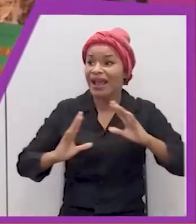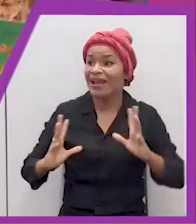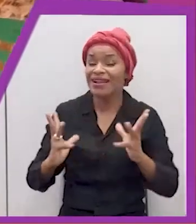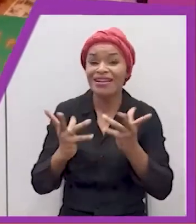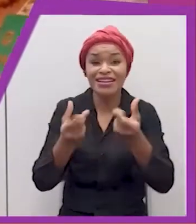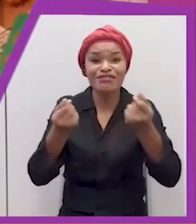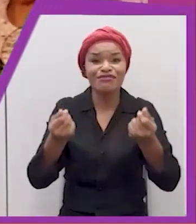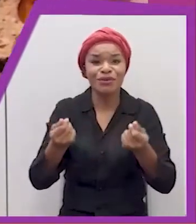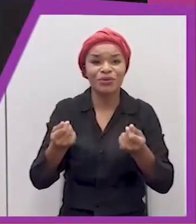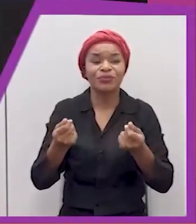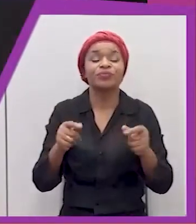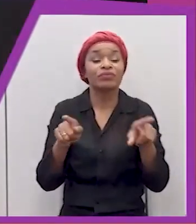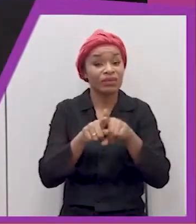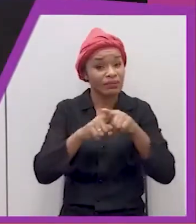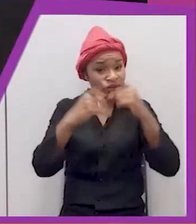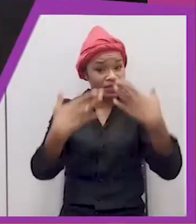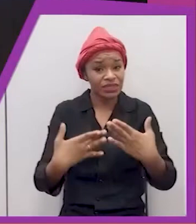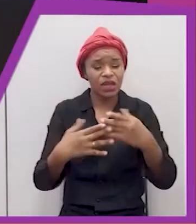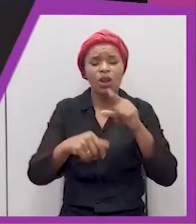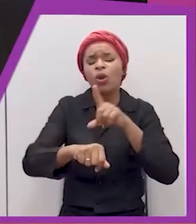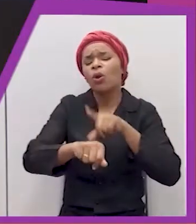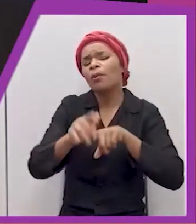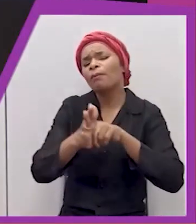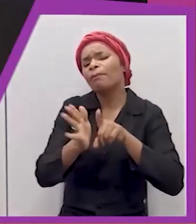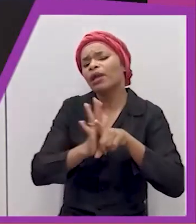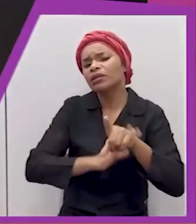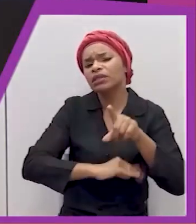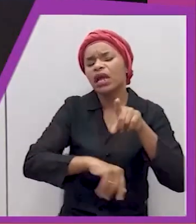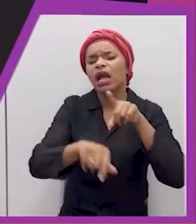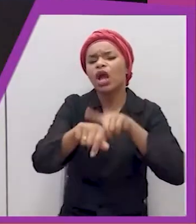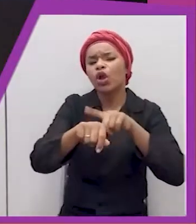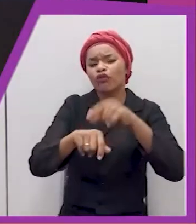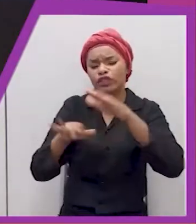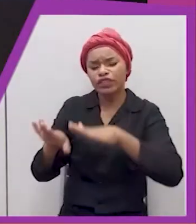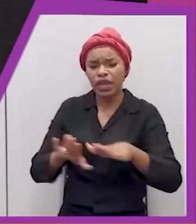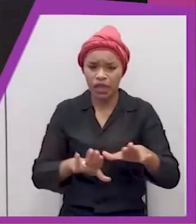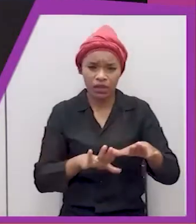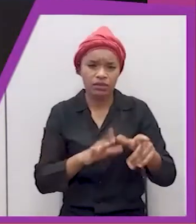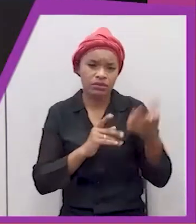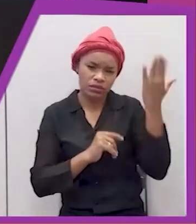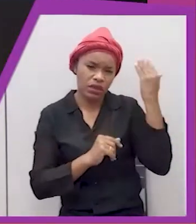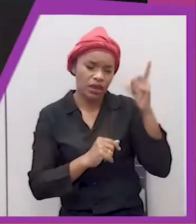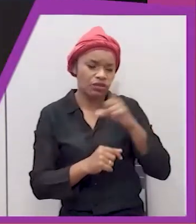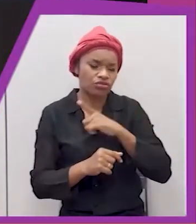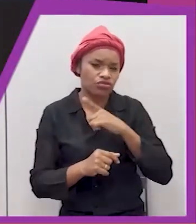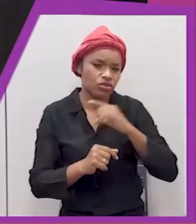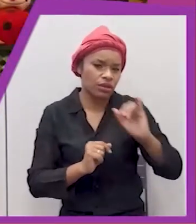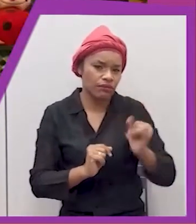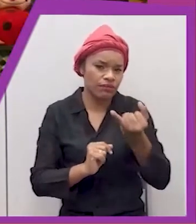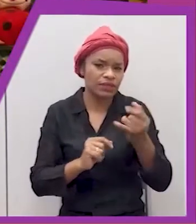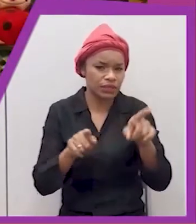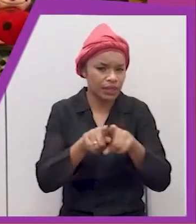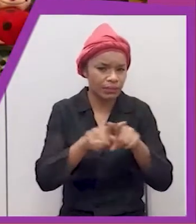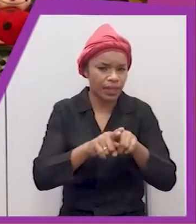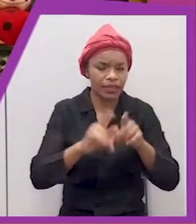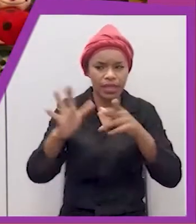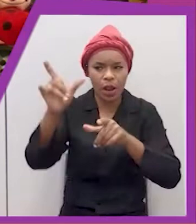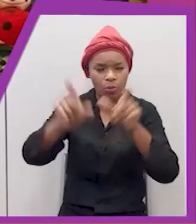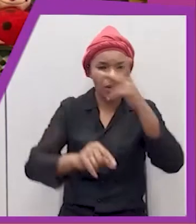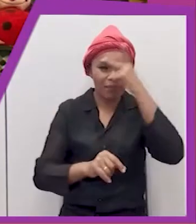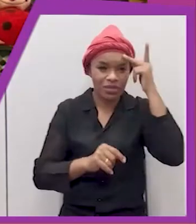deixando emocionar Muito obrigado espero que vocês tenham gostado da história crianças como eu gosto de ouvir sempre Oi